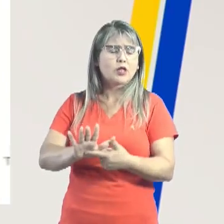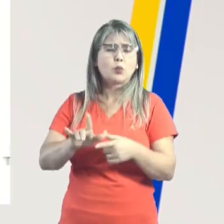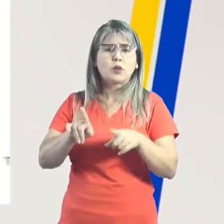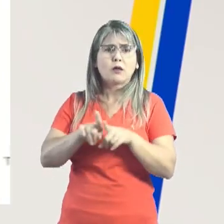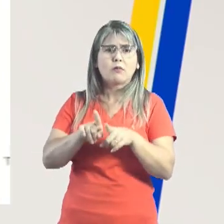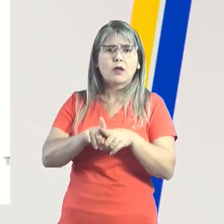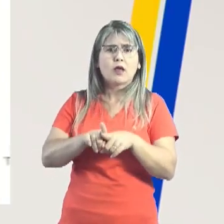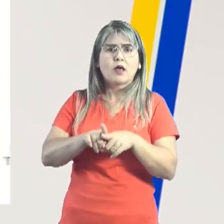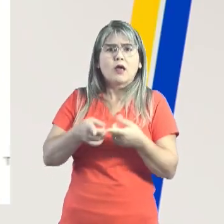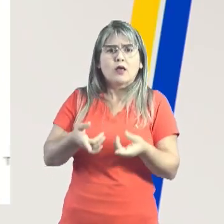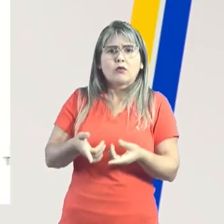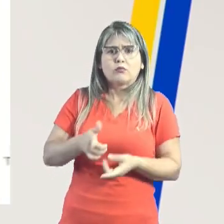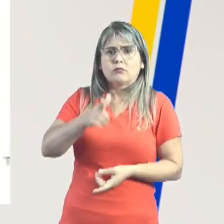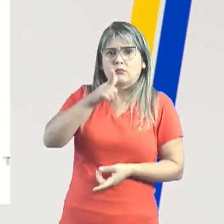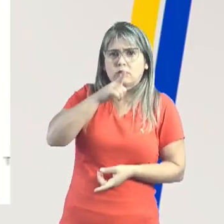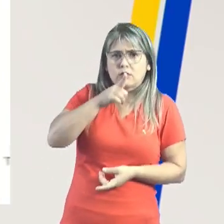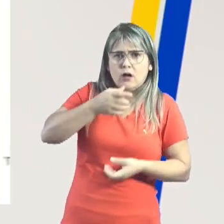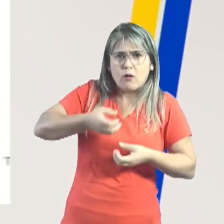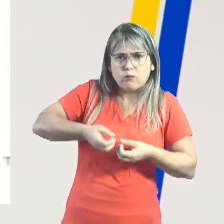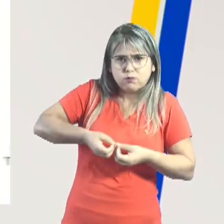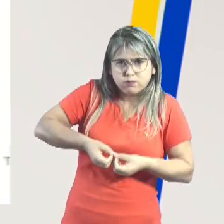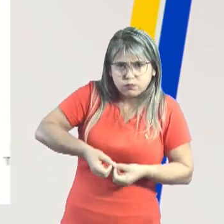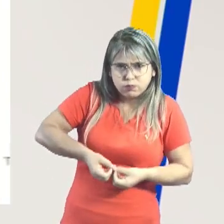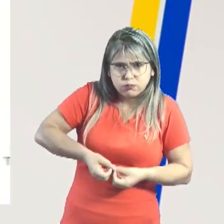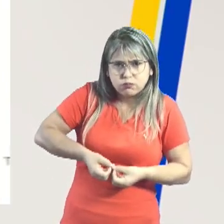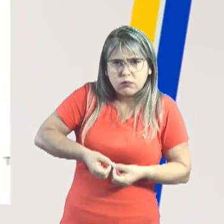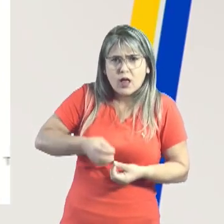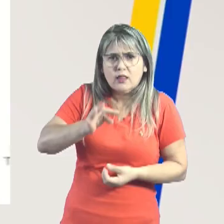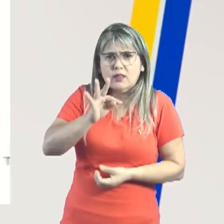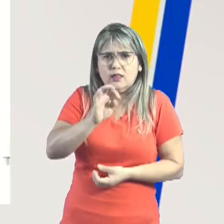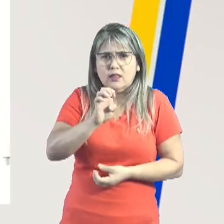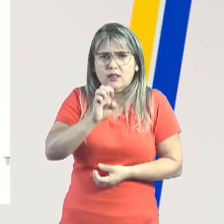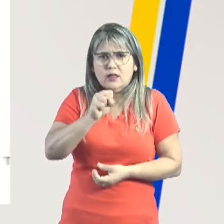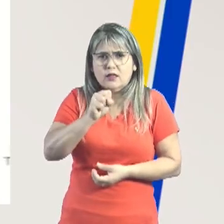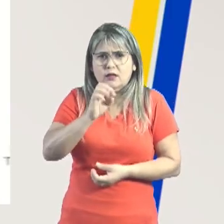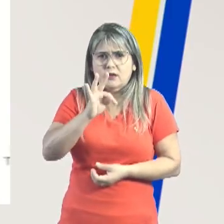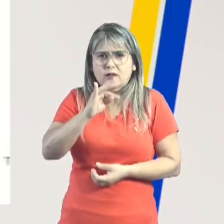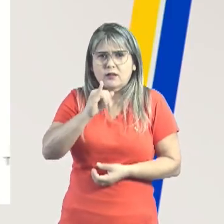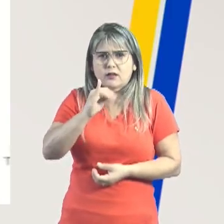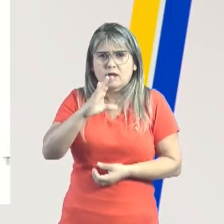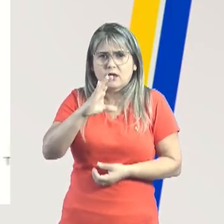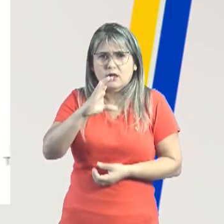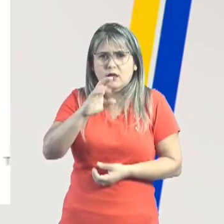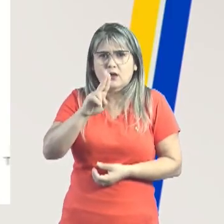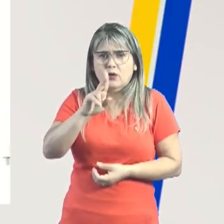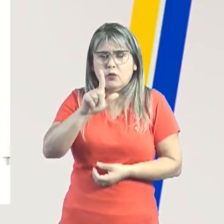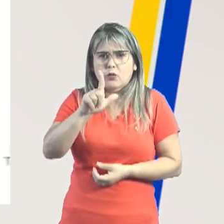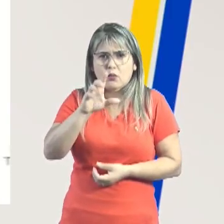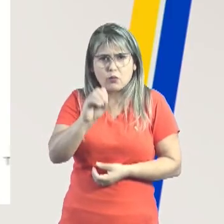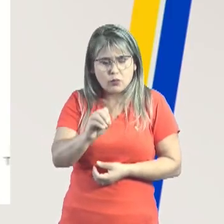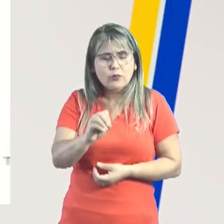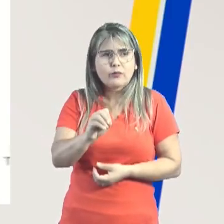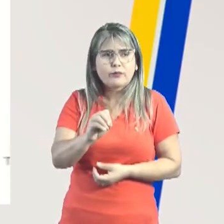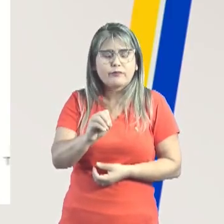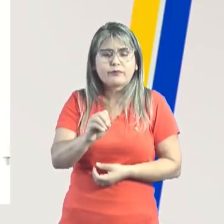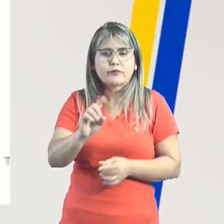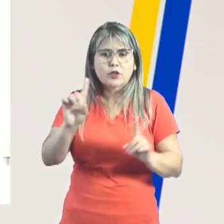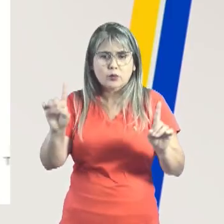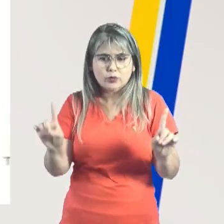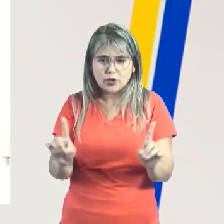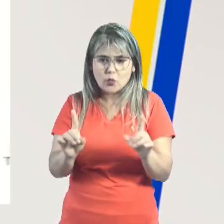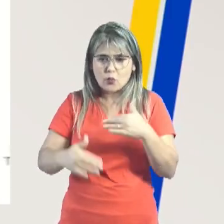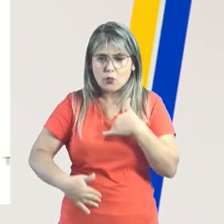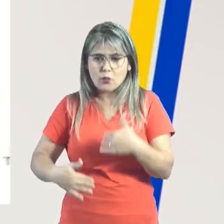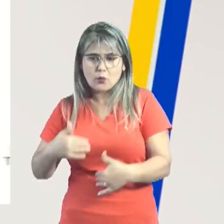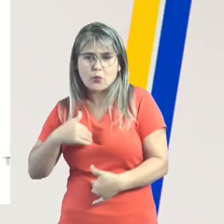corpo. Esses hormônios, eles vão regular atividades, eles vão